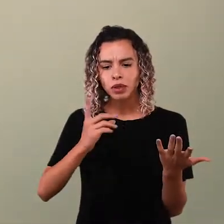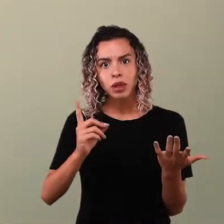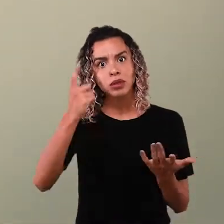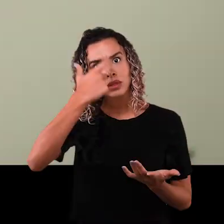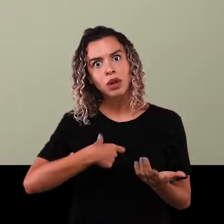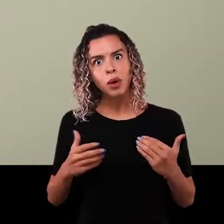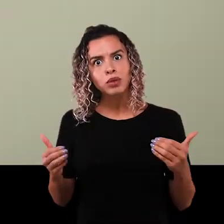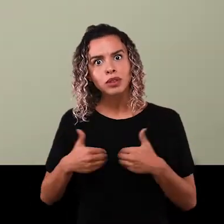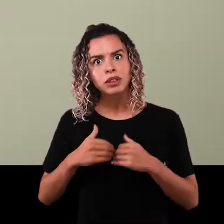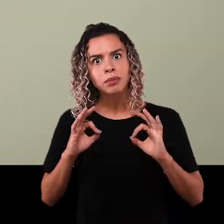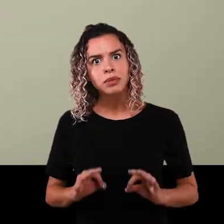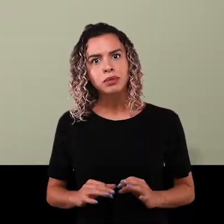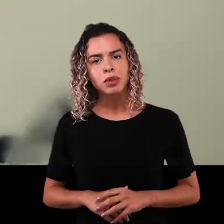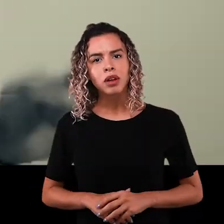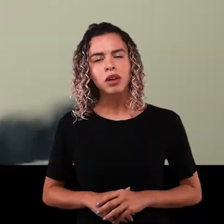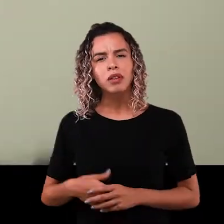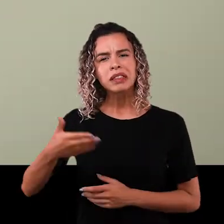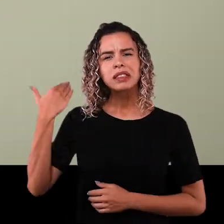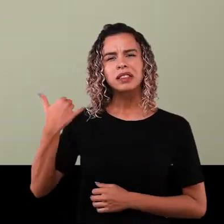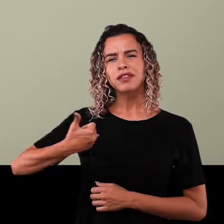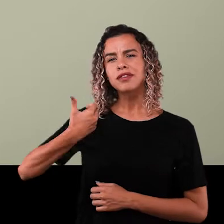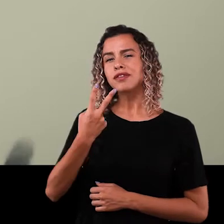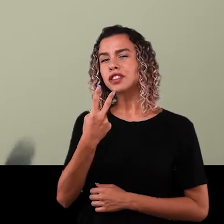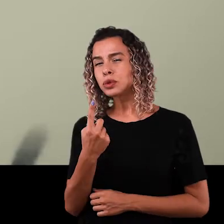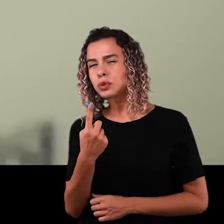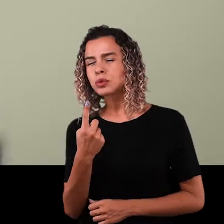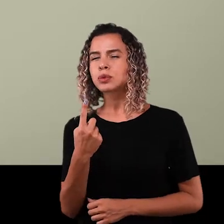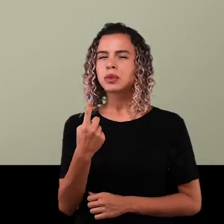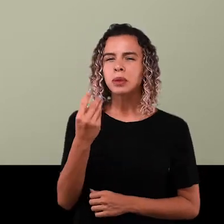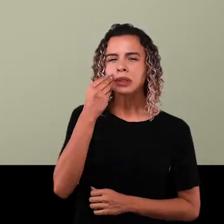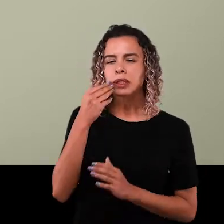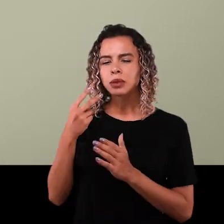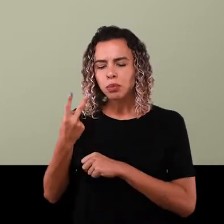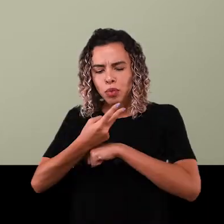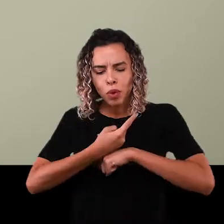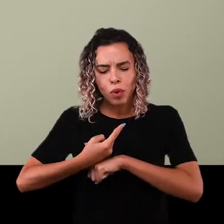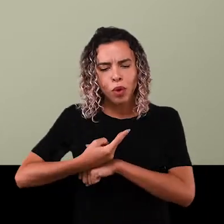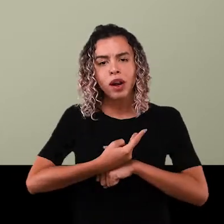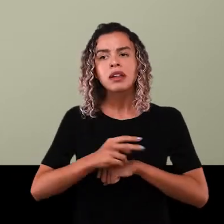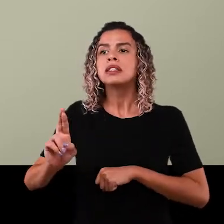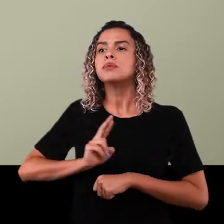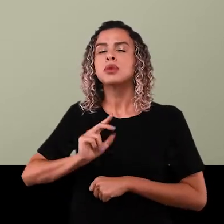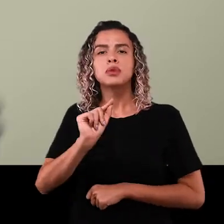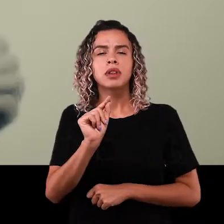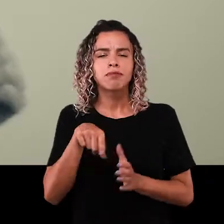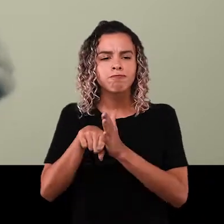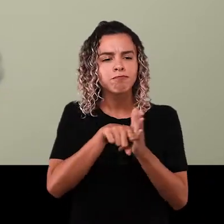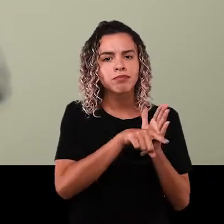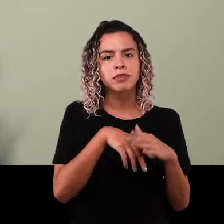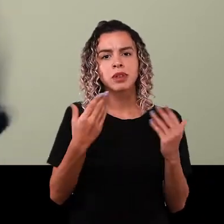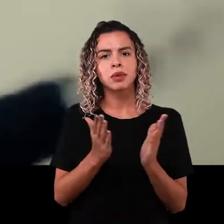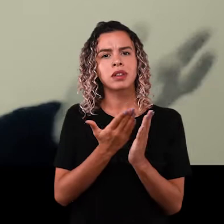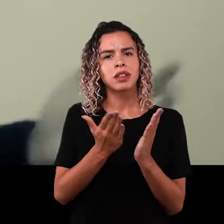sou autista. Na verdade, desde os 21 anos que eu procuro respostas. Então, eu